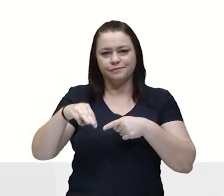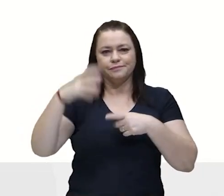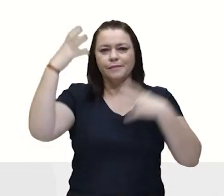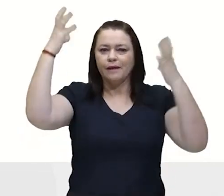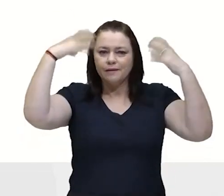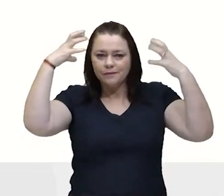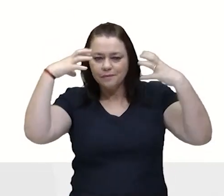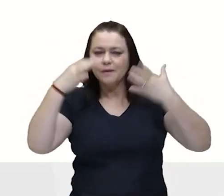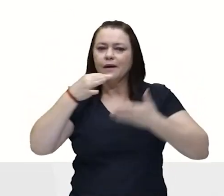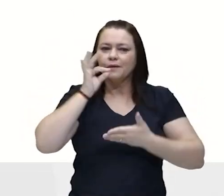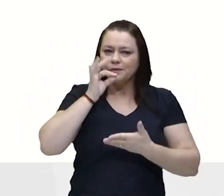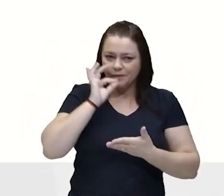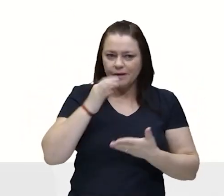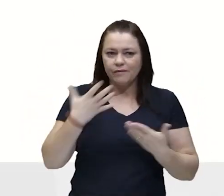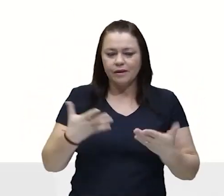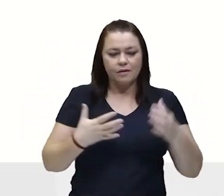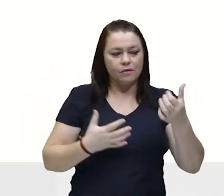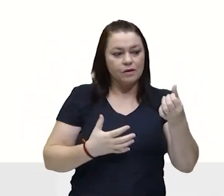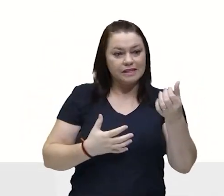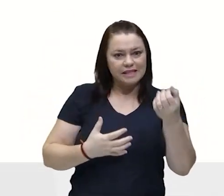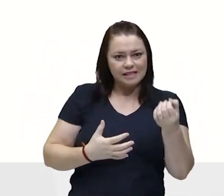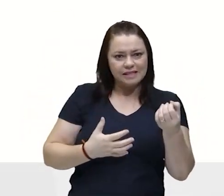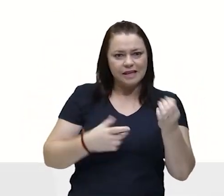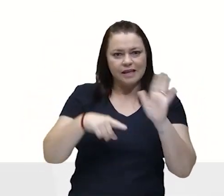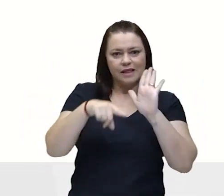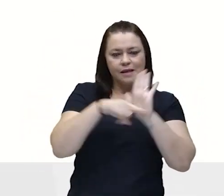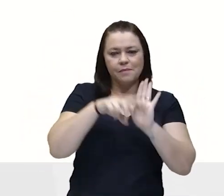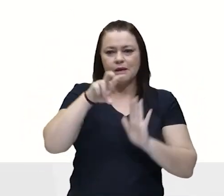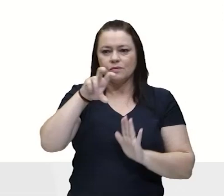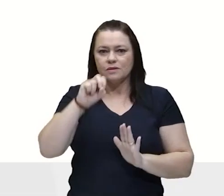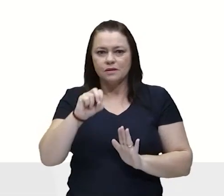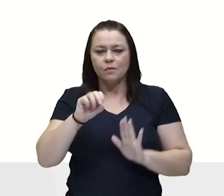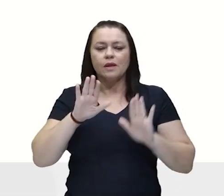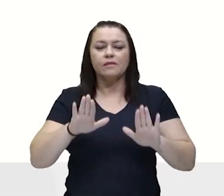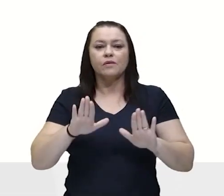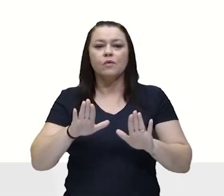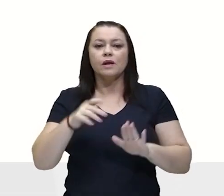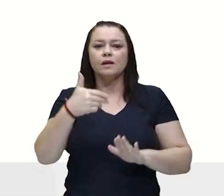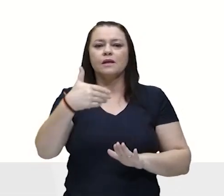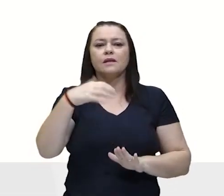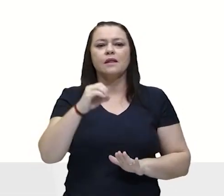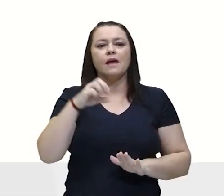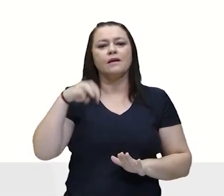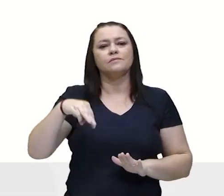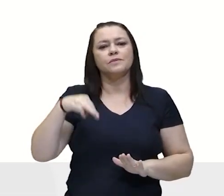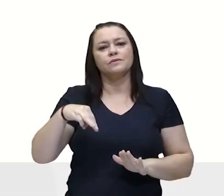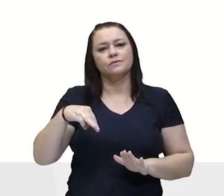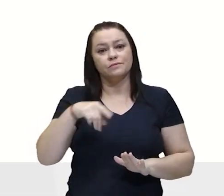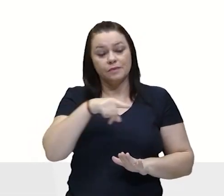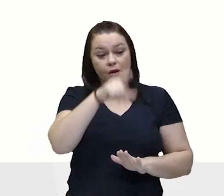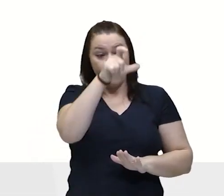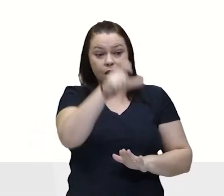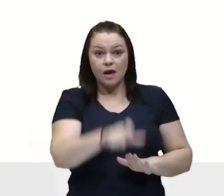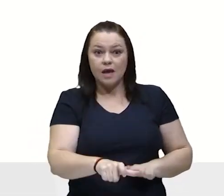60 menos 50, 10 minutos. Ou seja, o Lucas tem apenas 10 minutos para